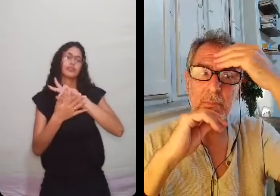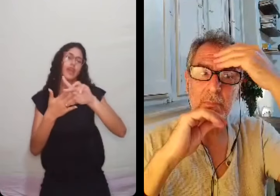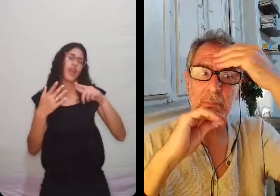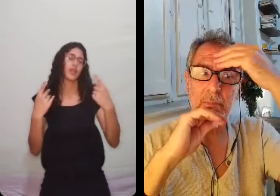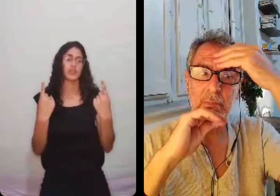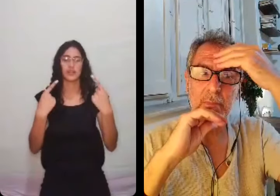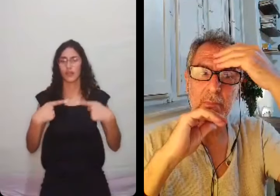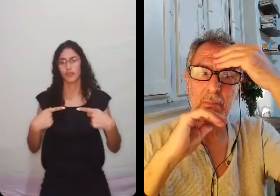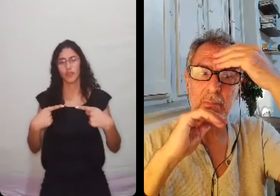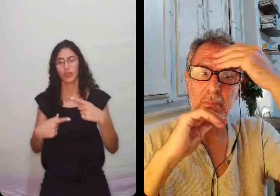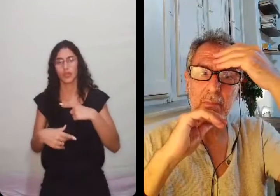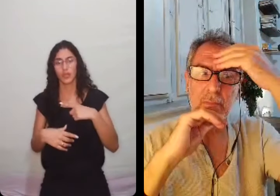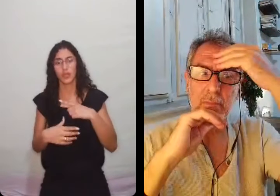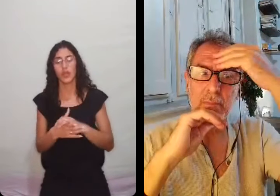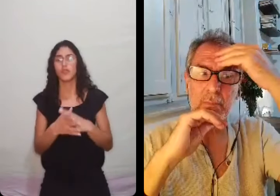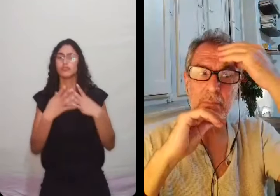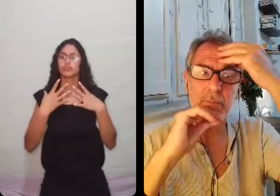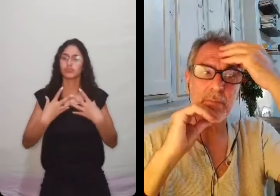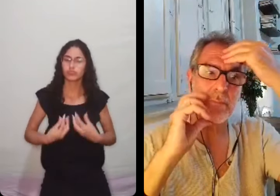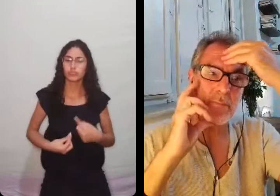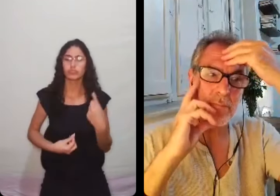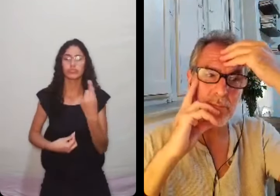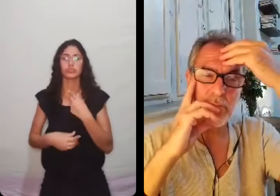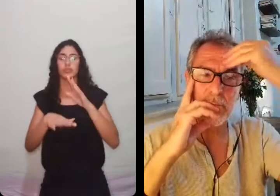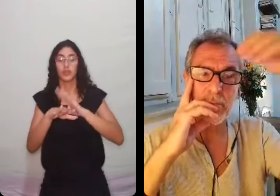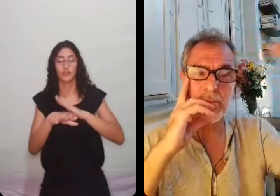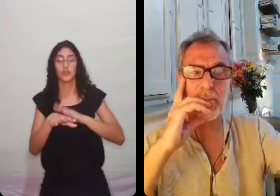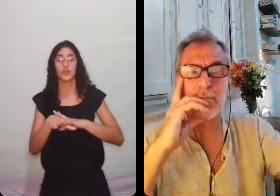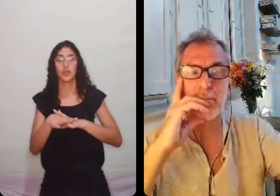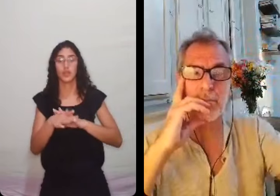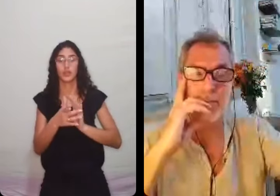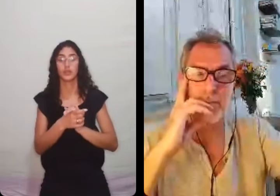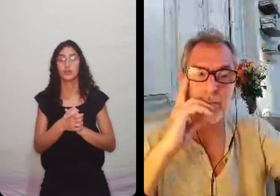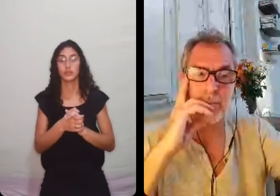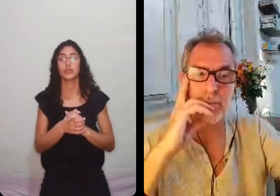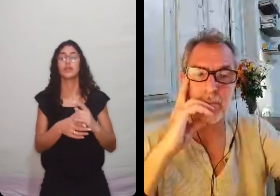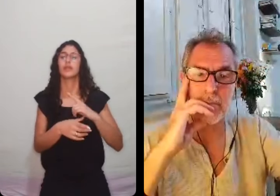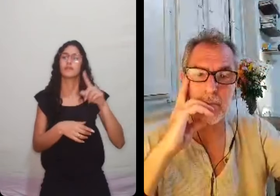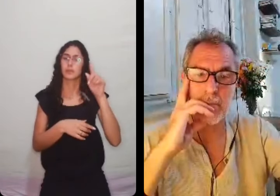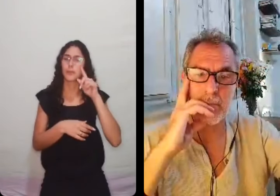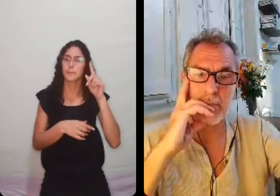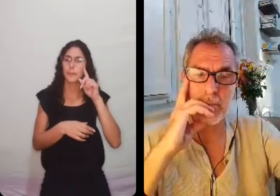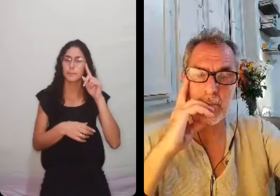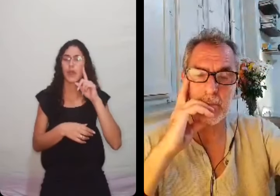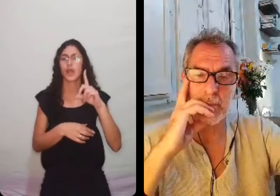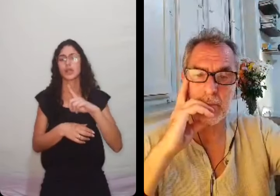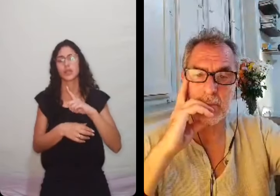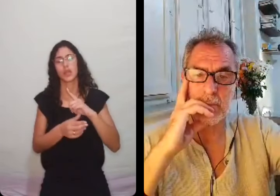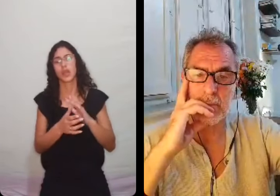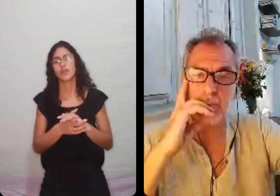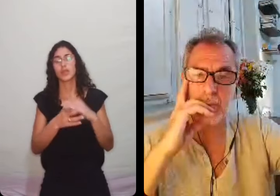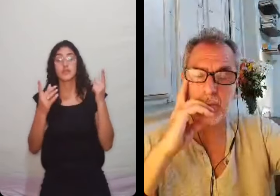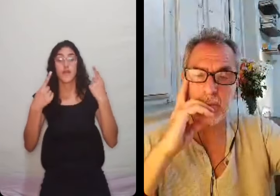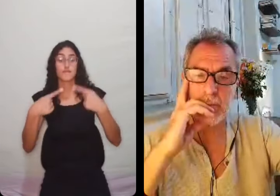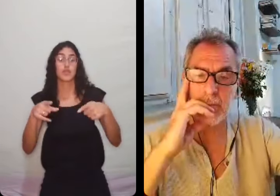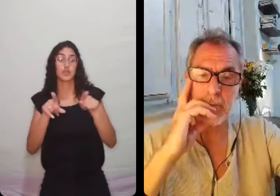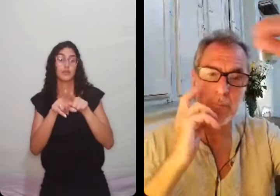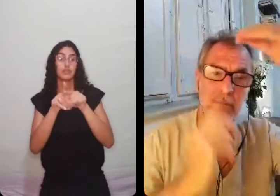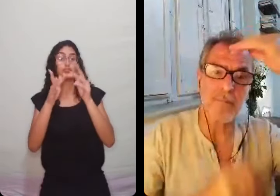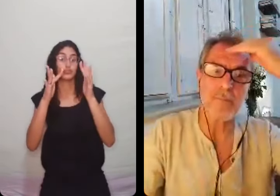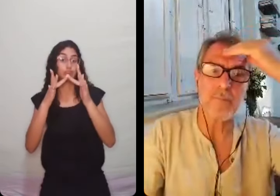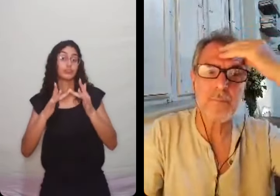dessa exaustão que nós estamos da tela, né? Eu dou aulas diariamente via Zoom. Desafios também de conexão, né? Como